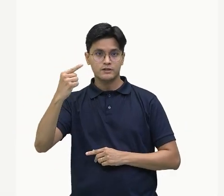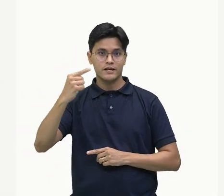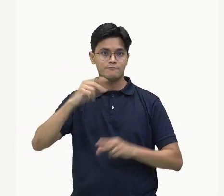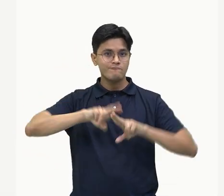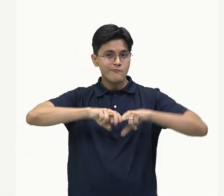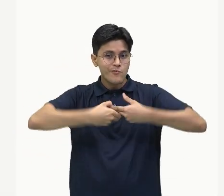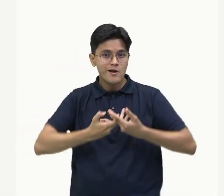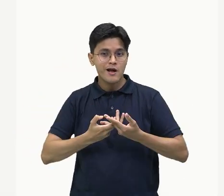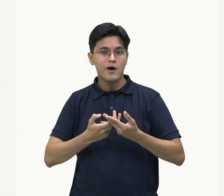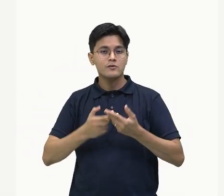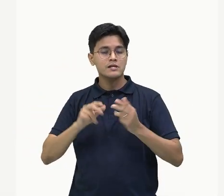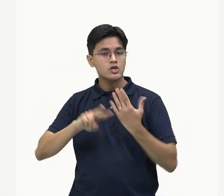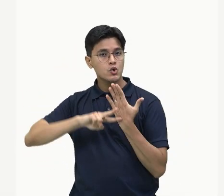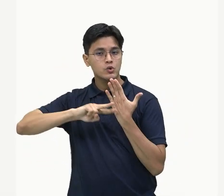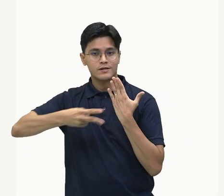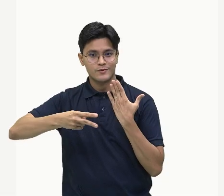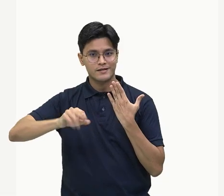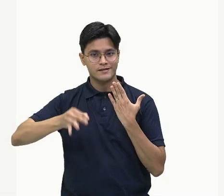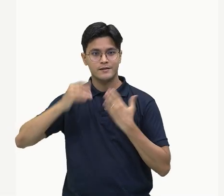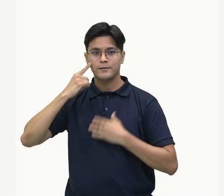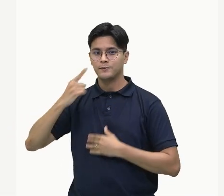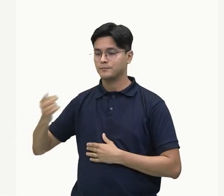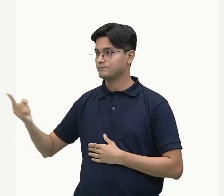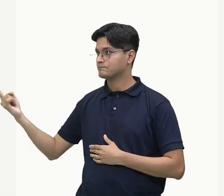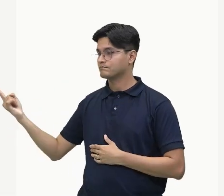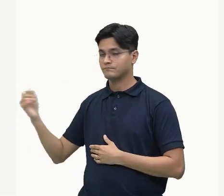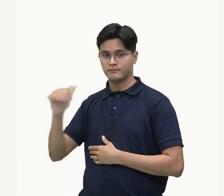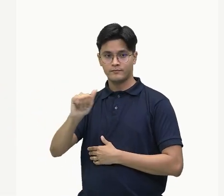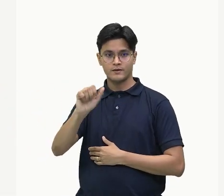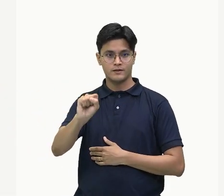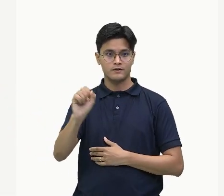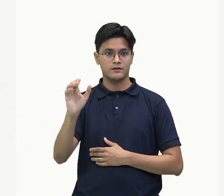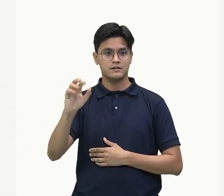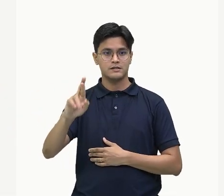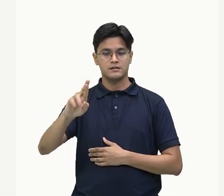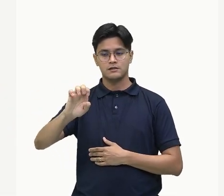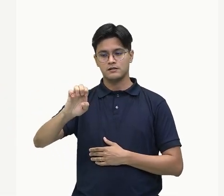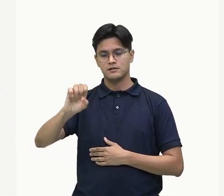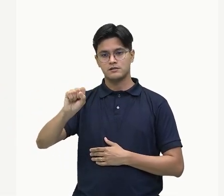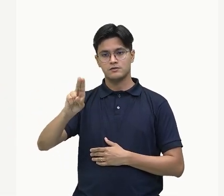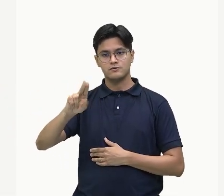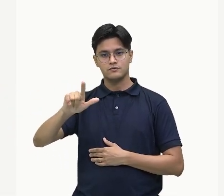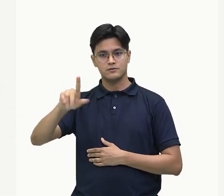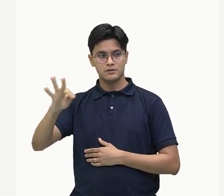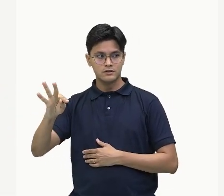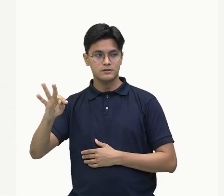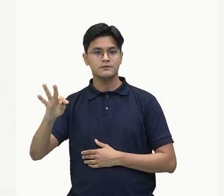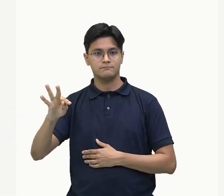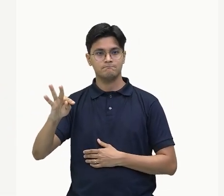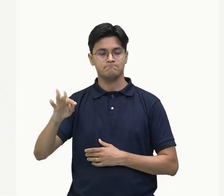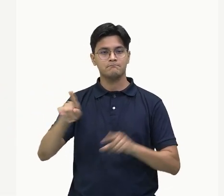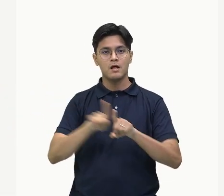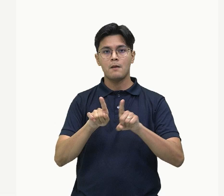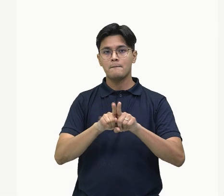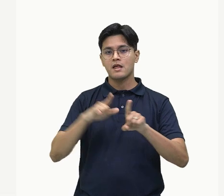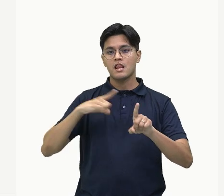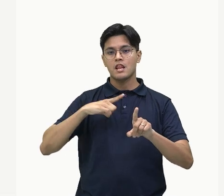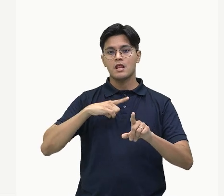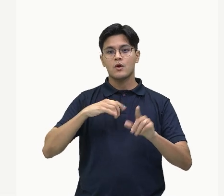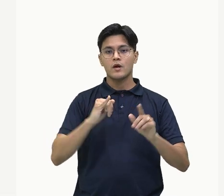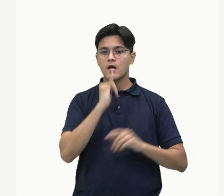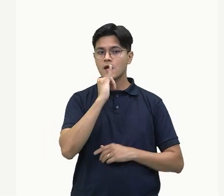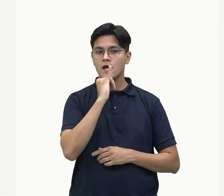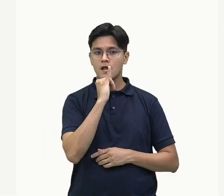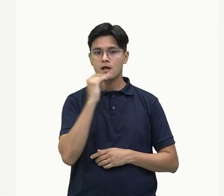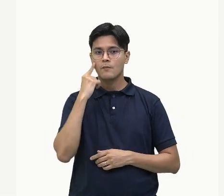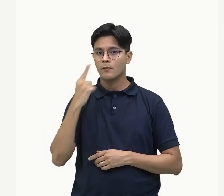as a result, como resultado, as a result. E nós temos o exemplo. He was late because of the